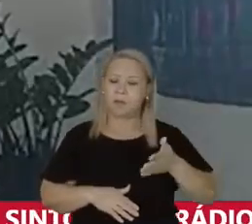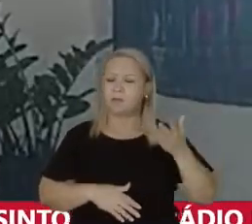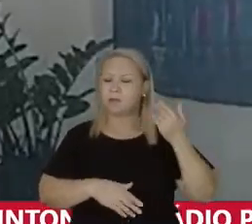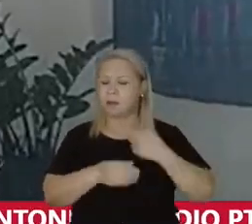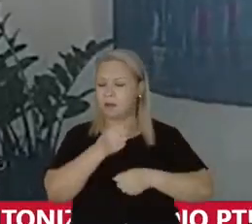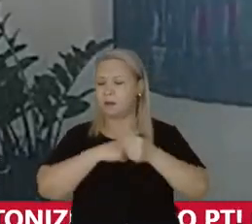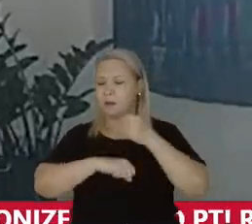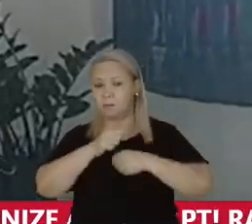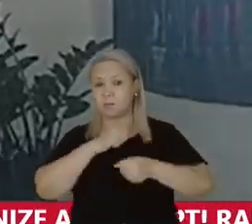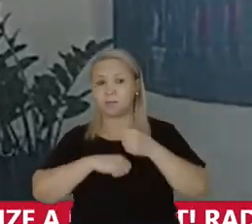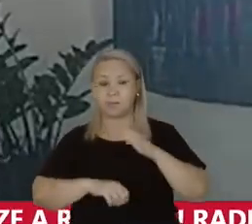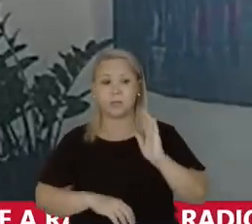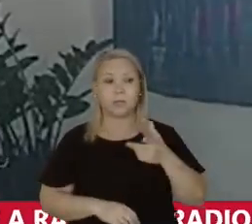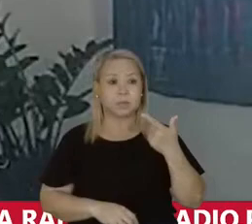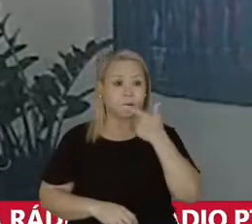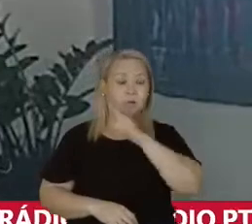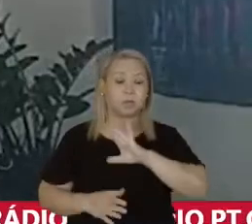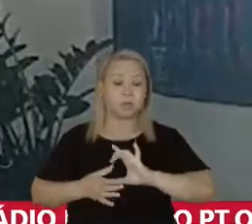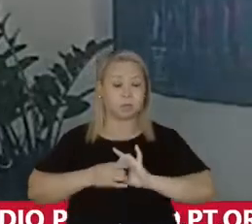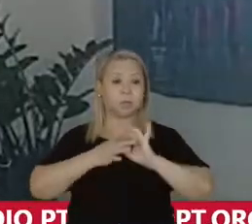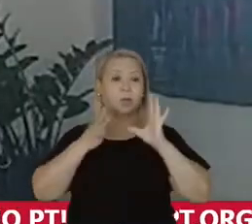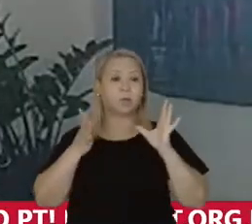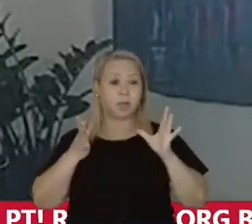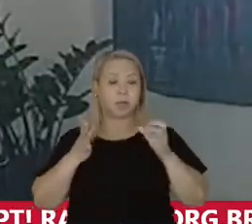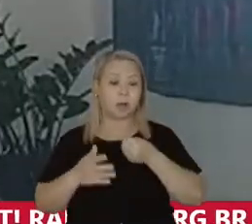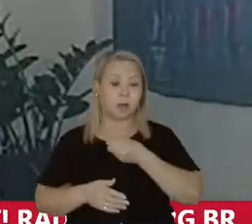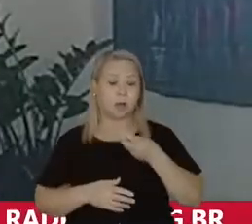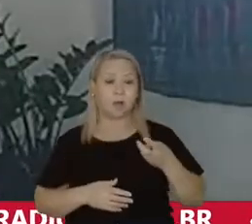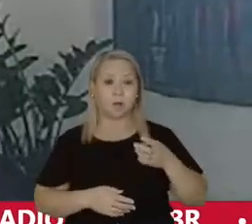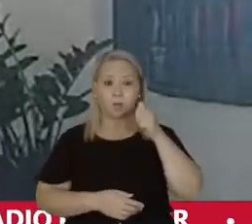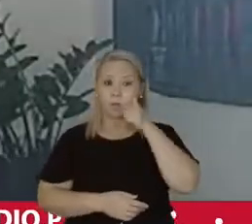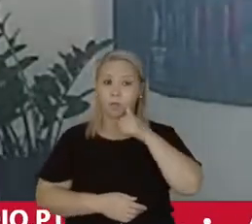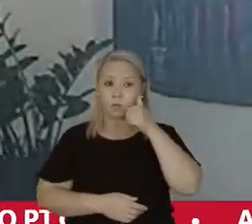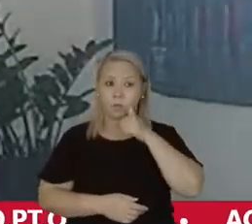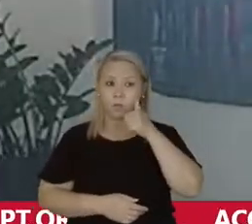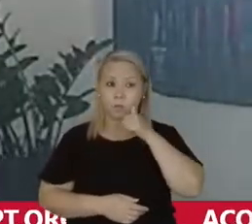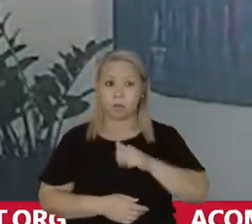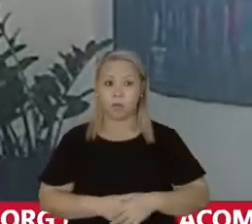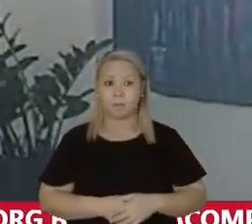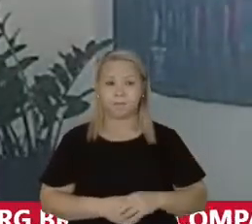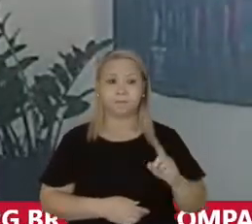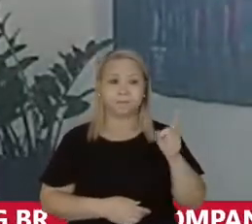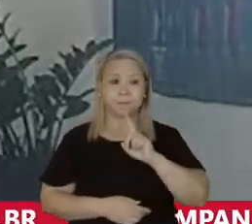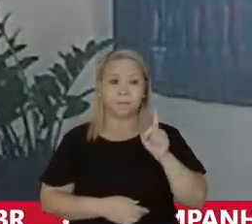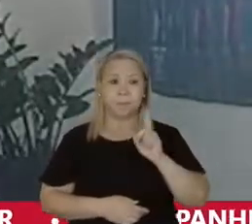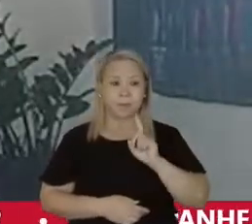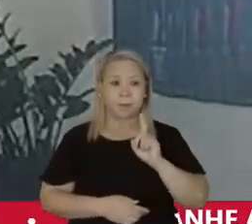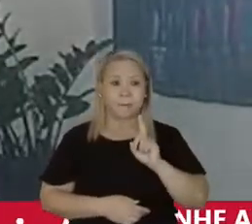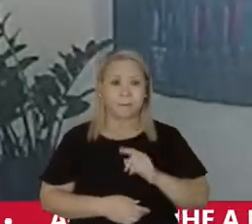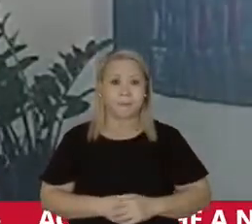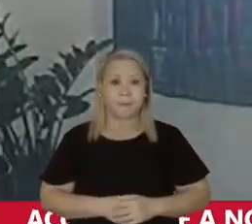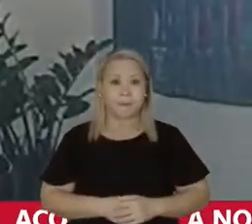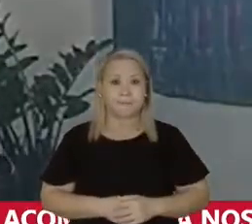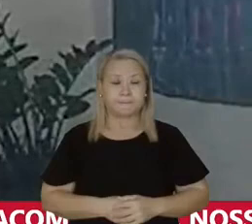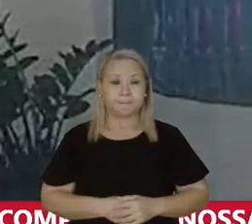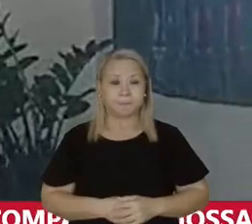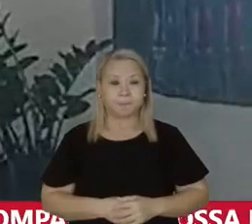décadas, conseguiu se libertar enquanto mulheres, né? De